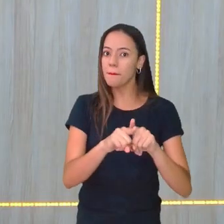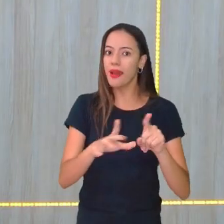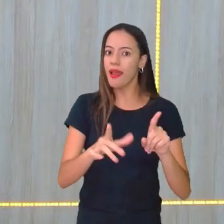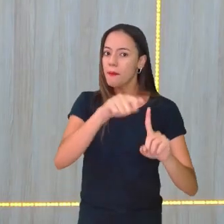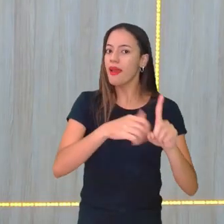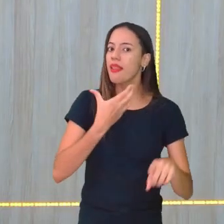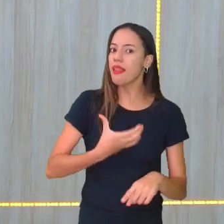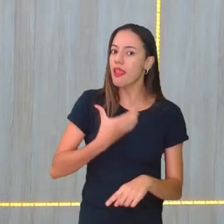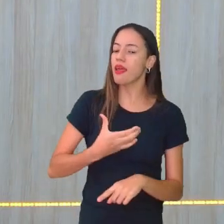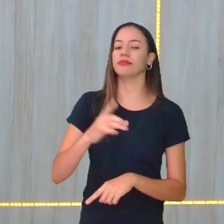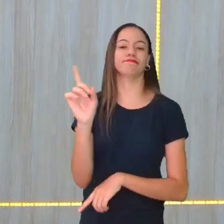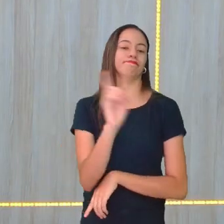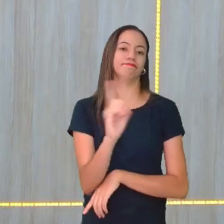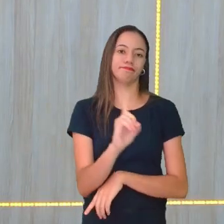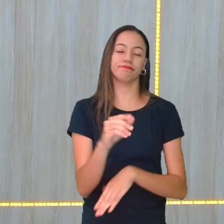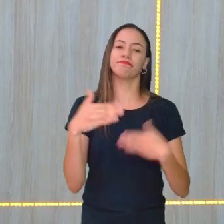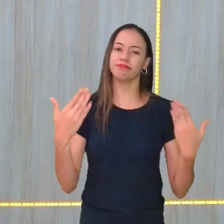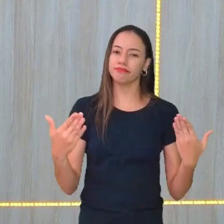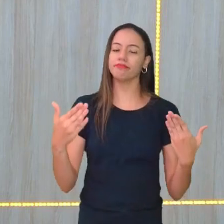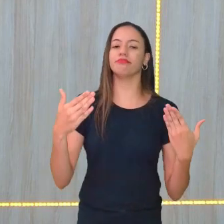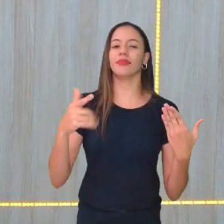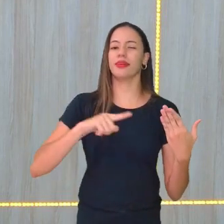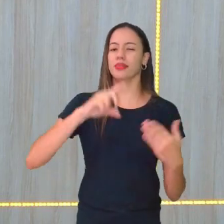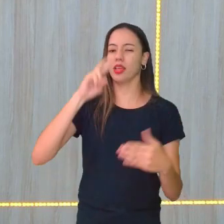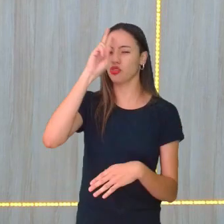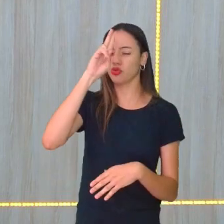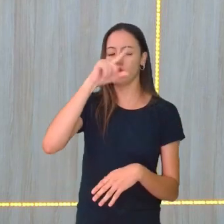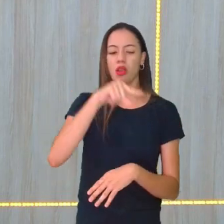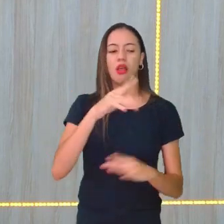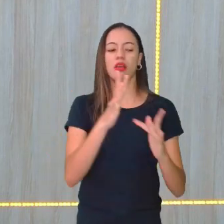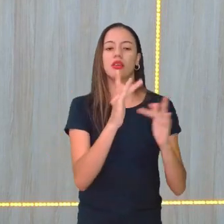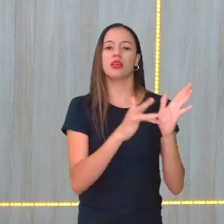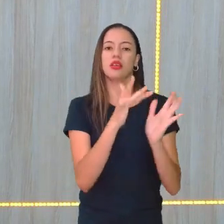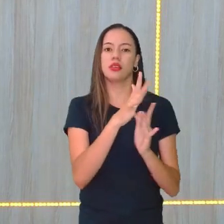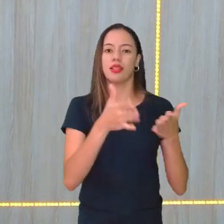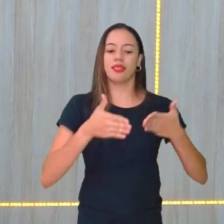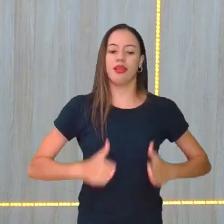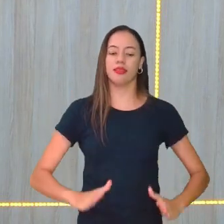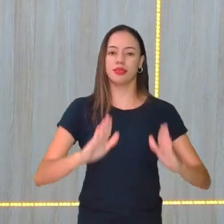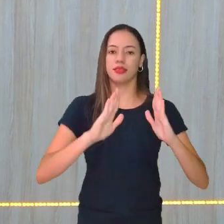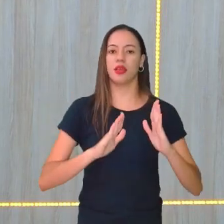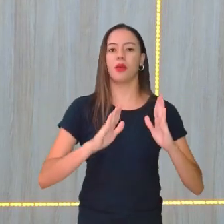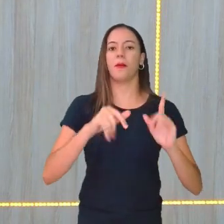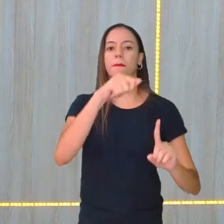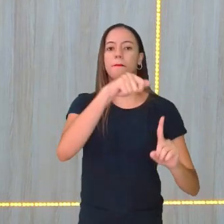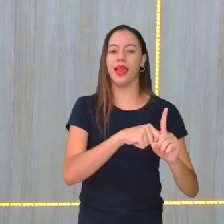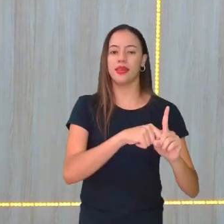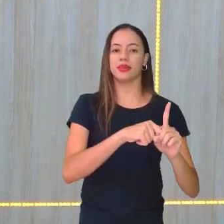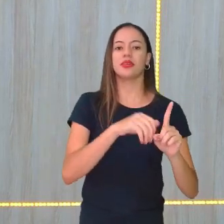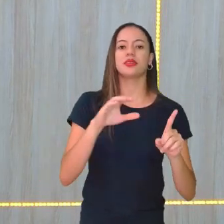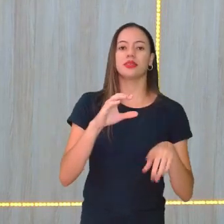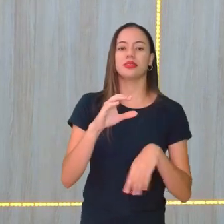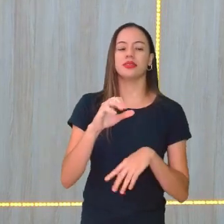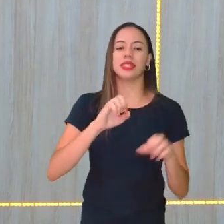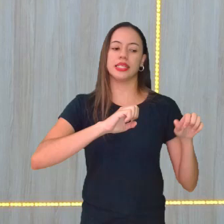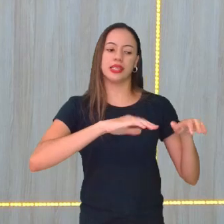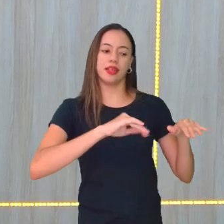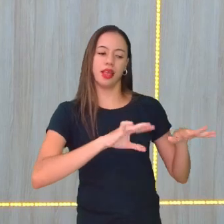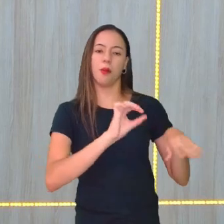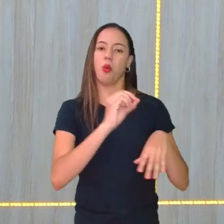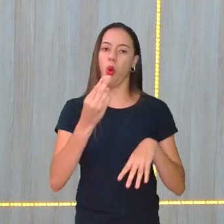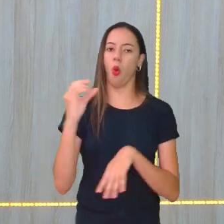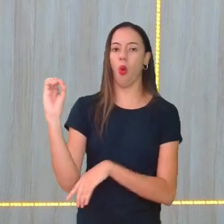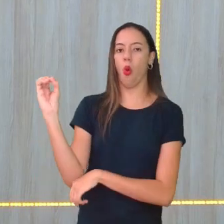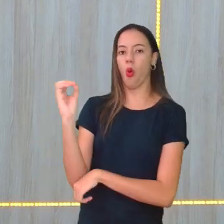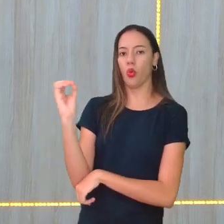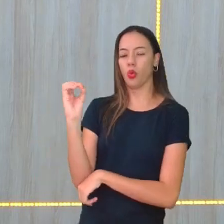Acredita-se que Jesus ele possa ter nascido no mês de setembro ou de outubro, mas aí a gente vai ter